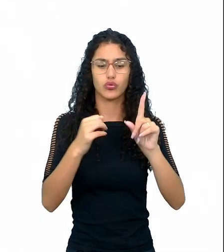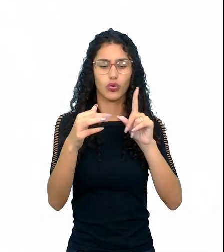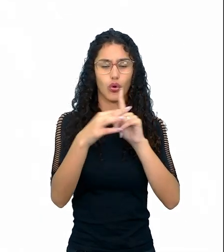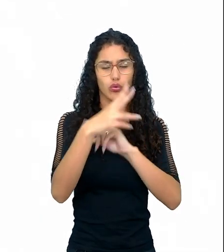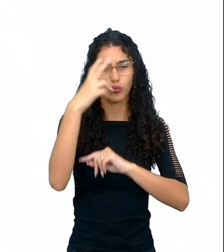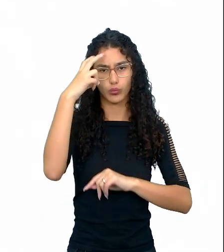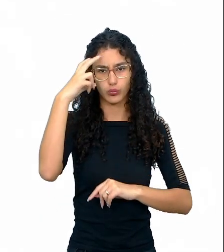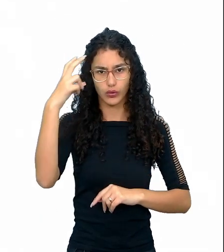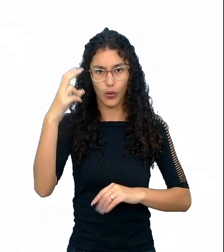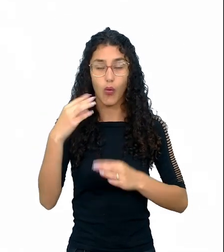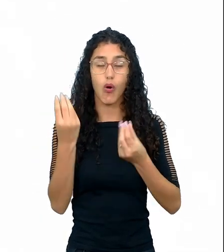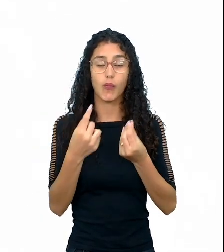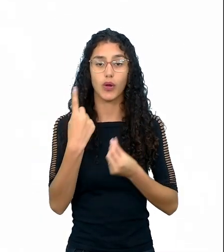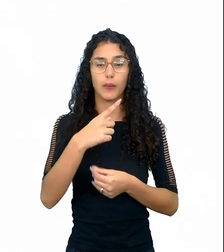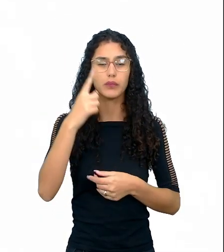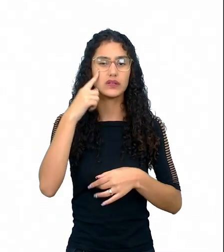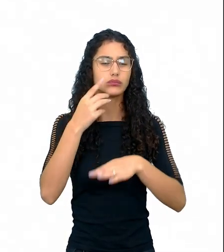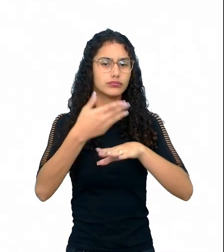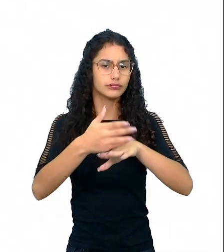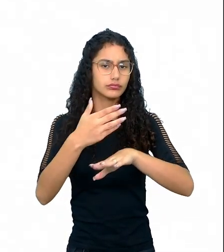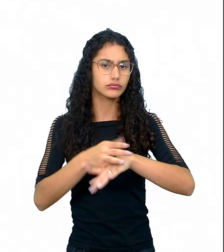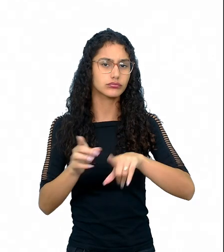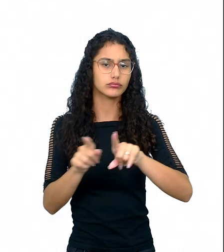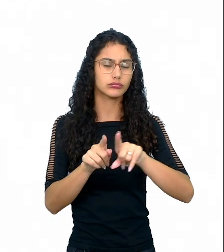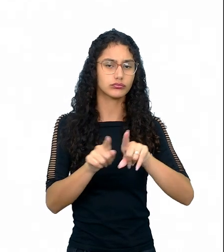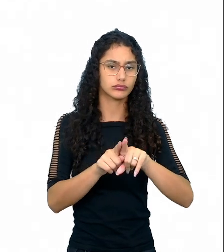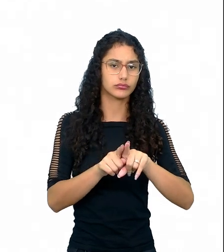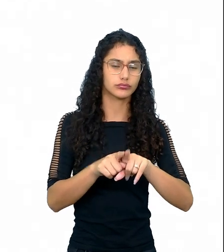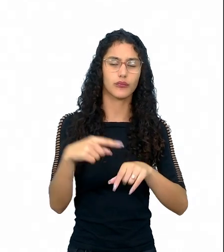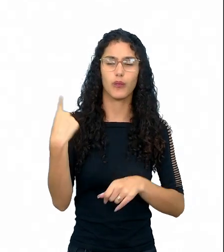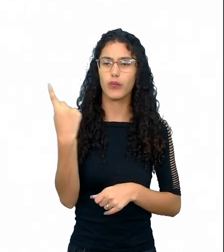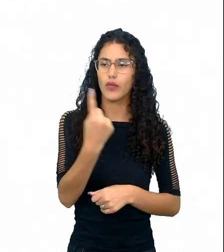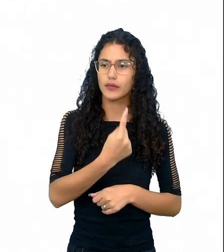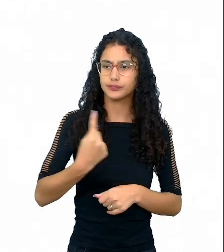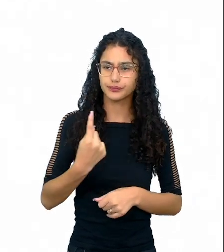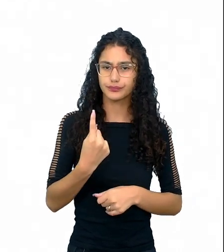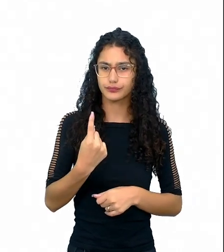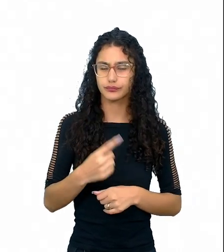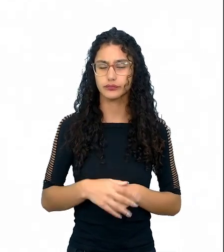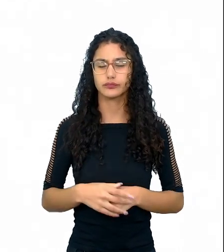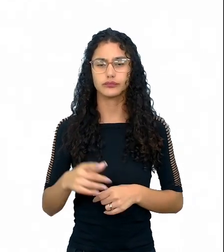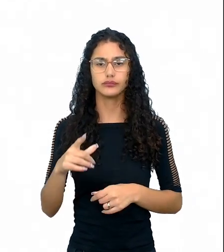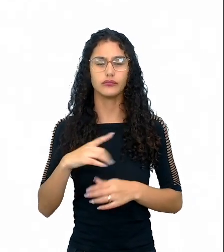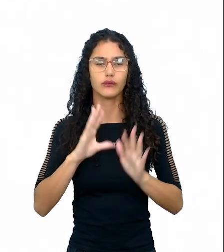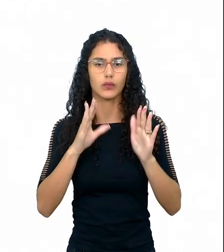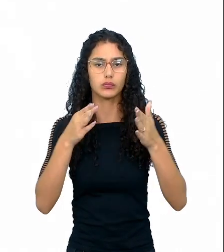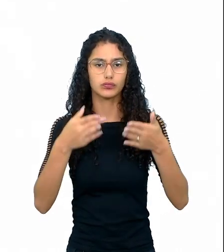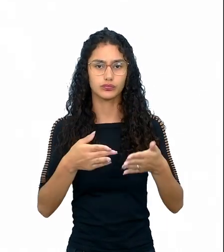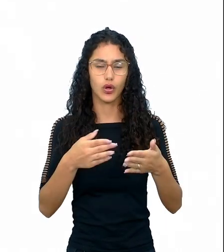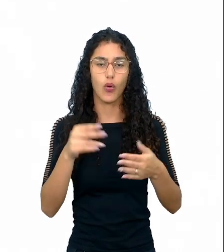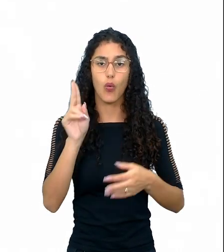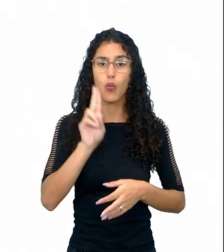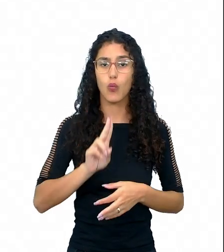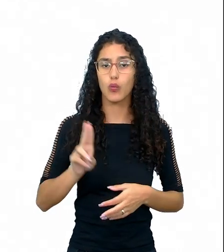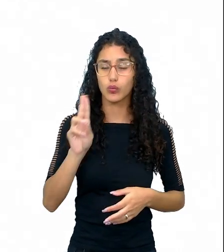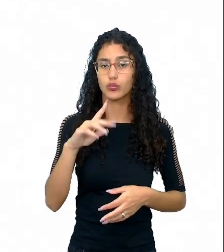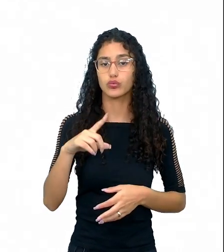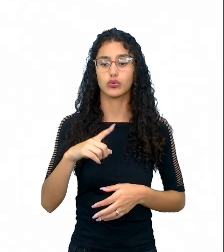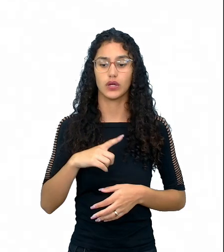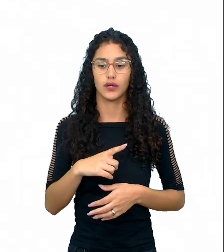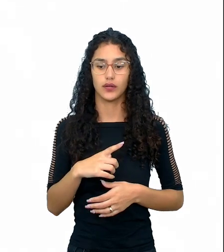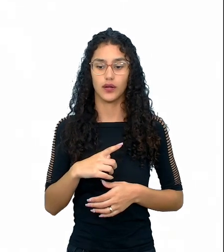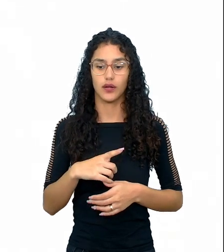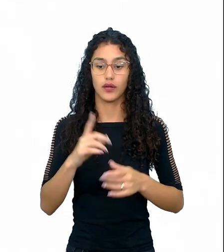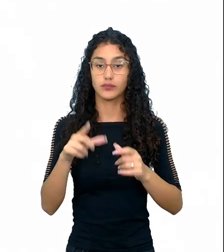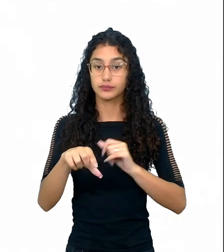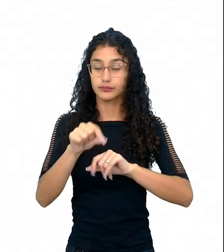socioculturais. Quando nós pensamos nas práticas de letramento, nós estamos aqui também tendo por foco os usos, pois o